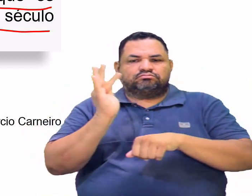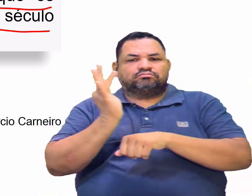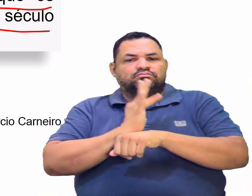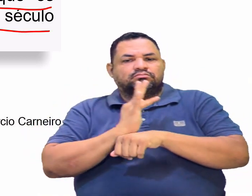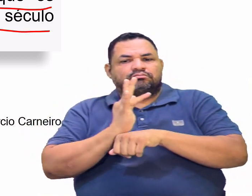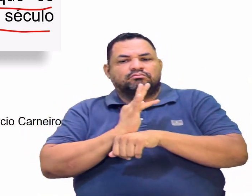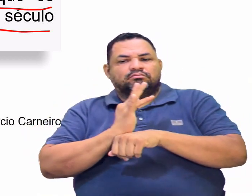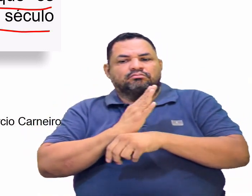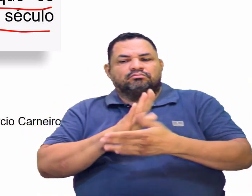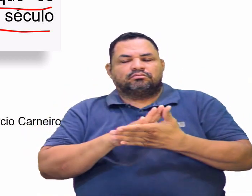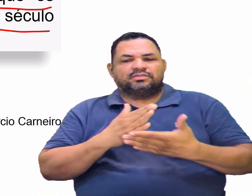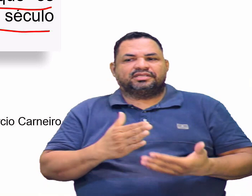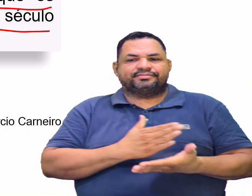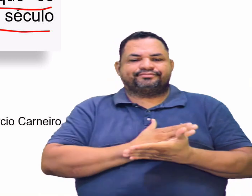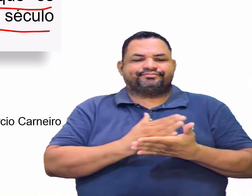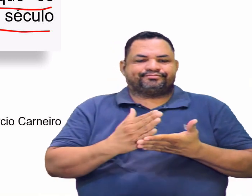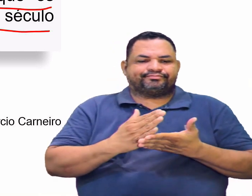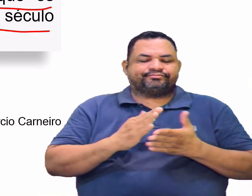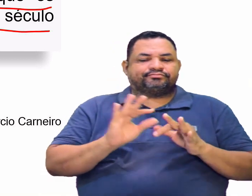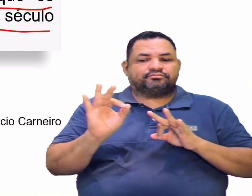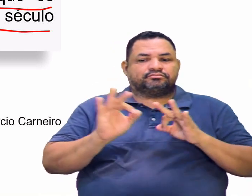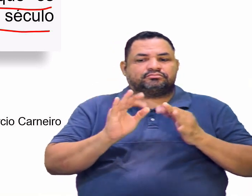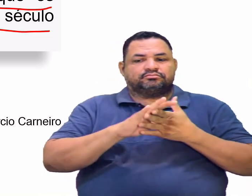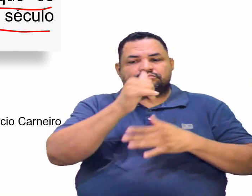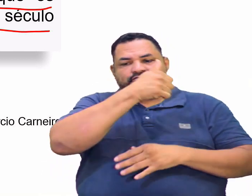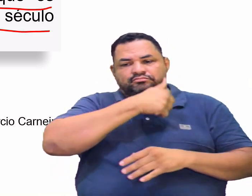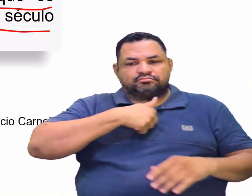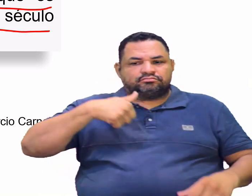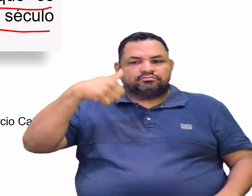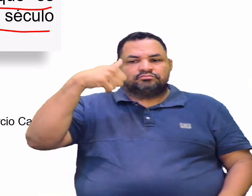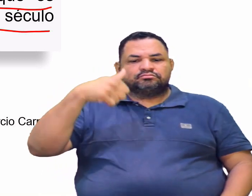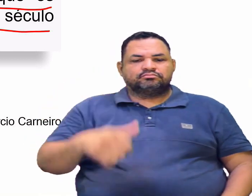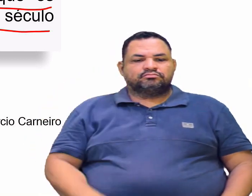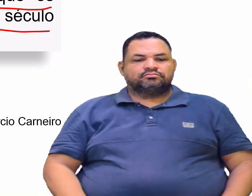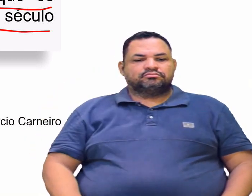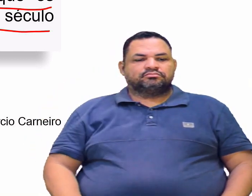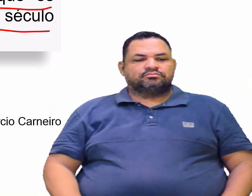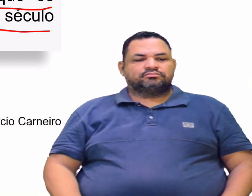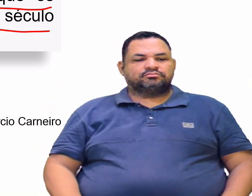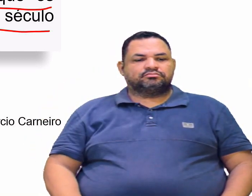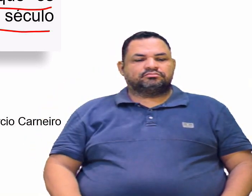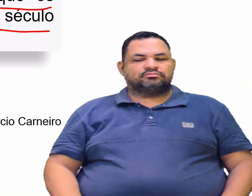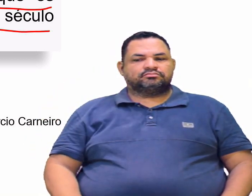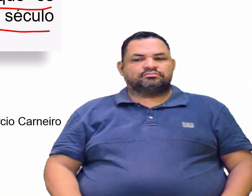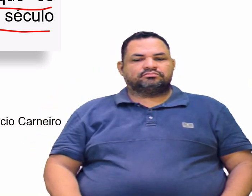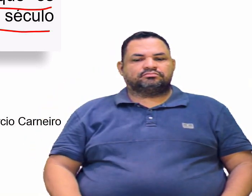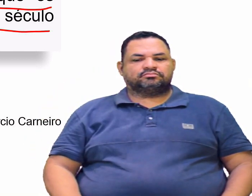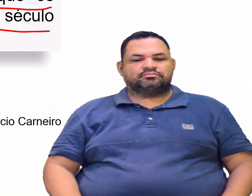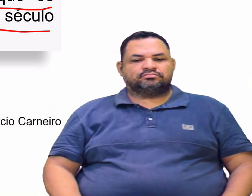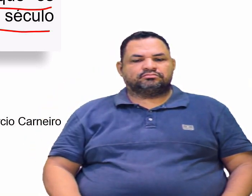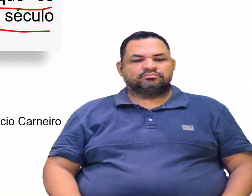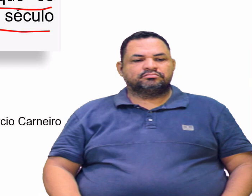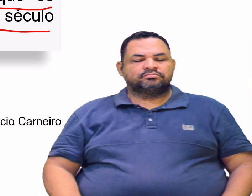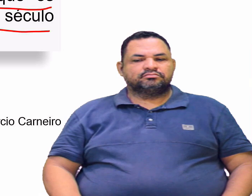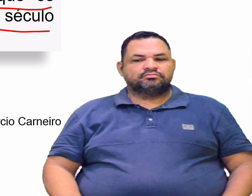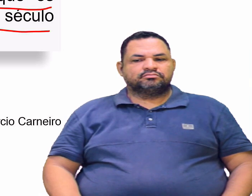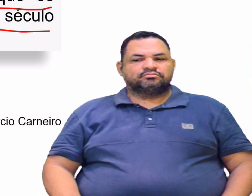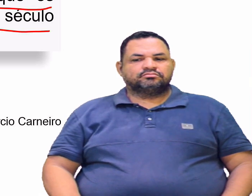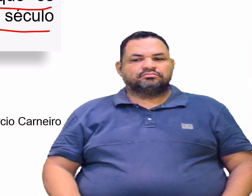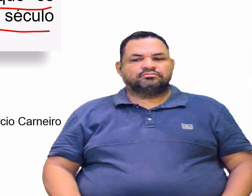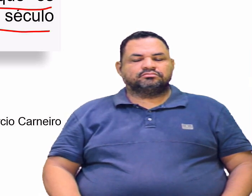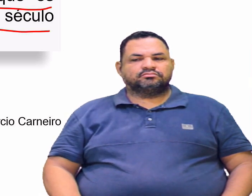o cinema começa a ficar mais sofisticado, entendeu? Ele começa a ficar muito